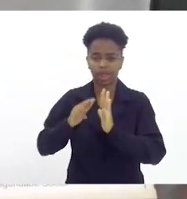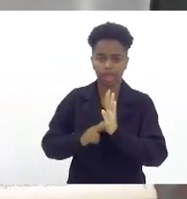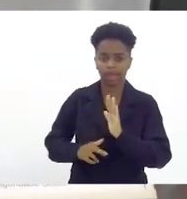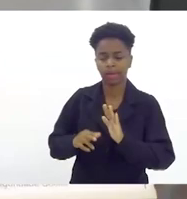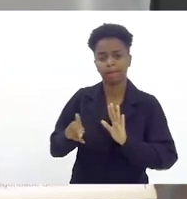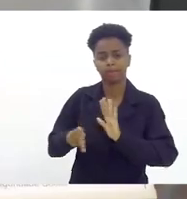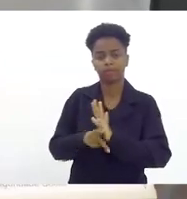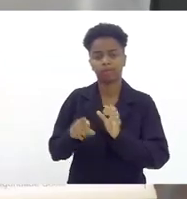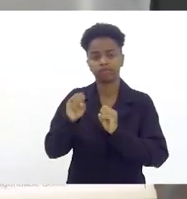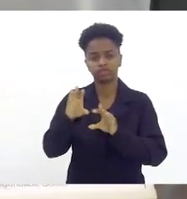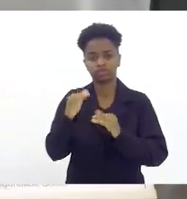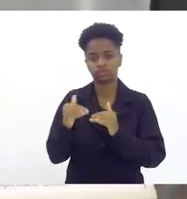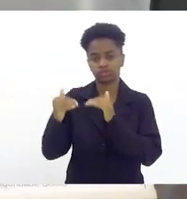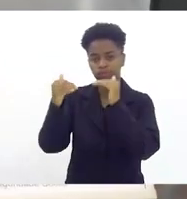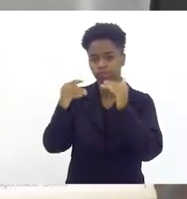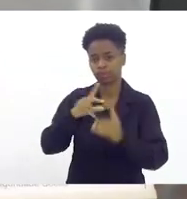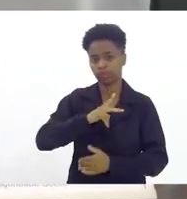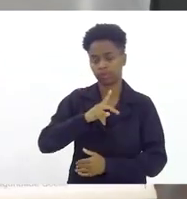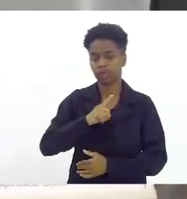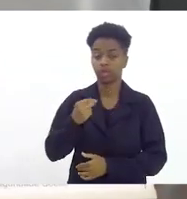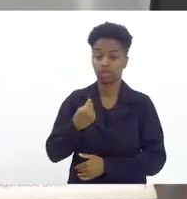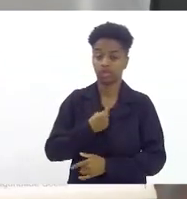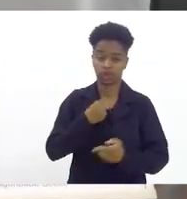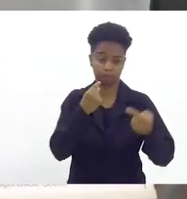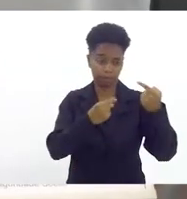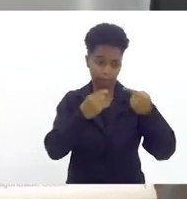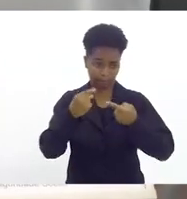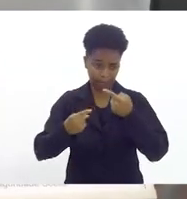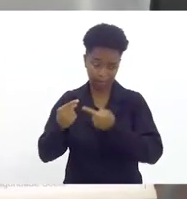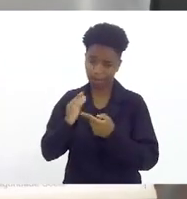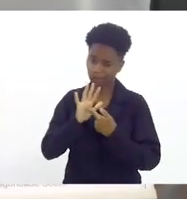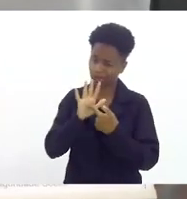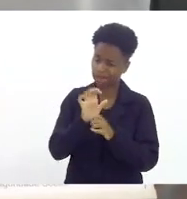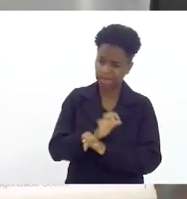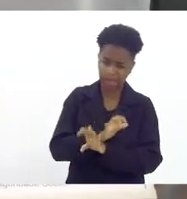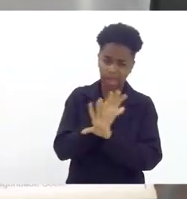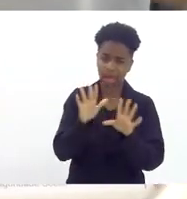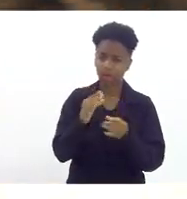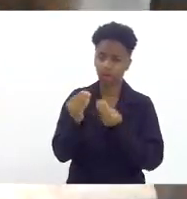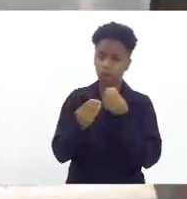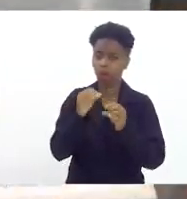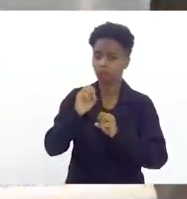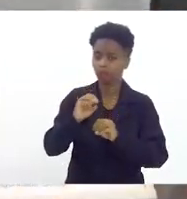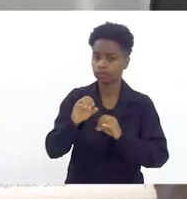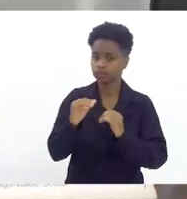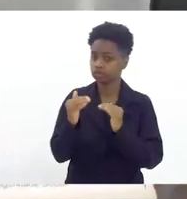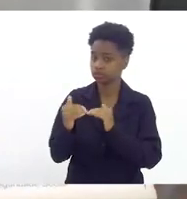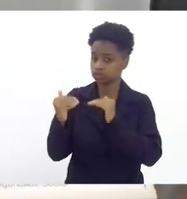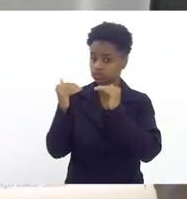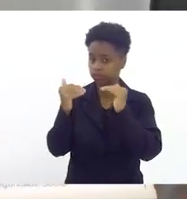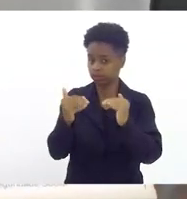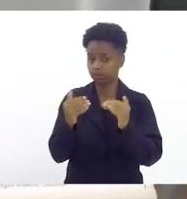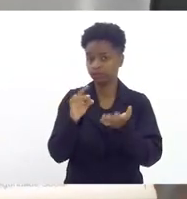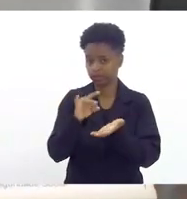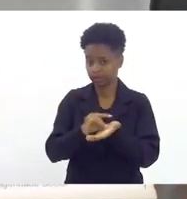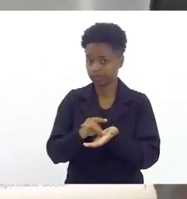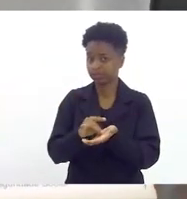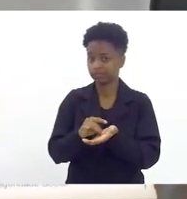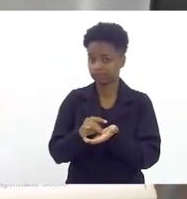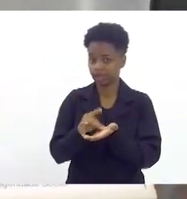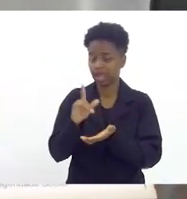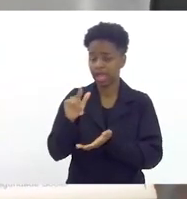ensino superior privado acho que ao longo aqui dessa audiência pública foi ficando Evidente o quanto o ensino superior é uma